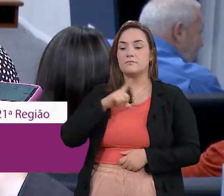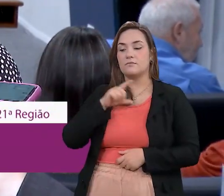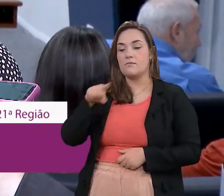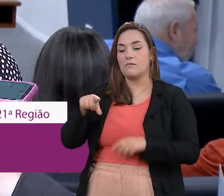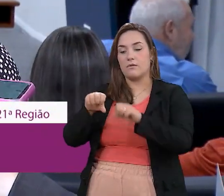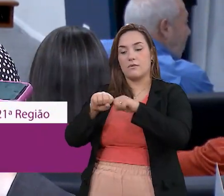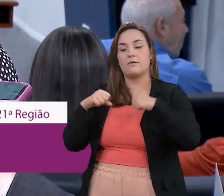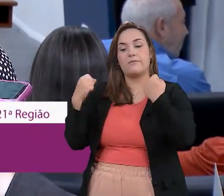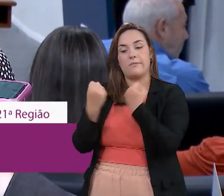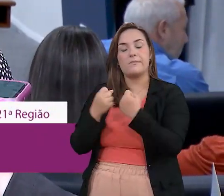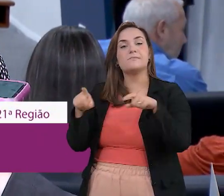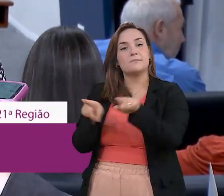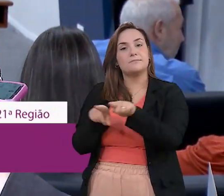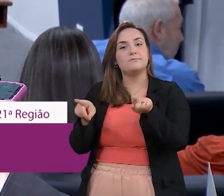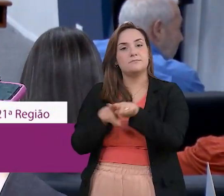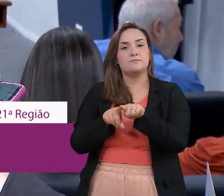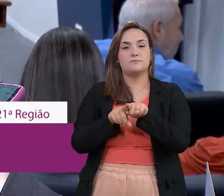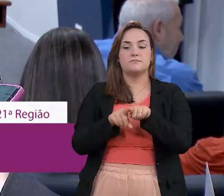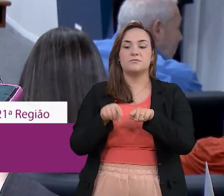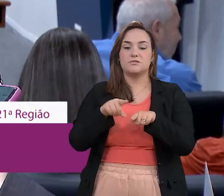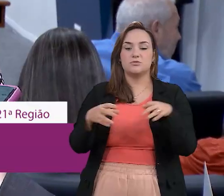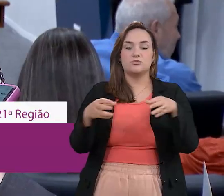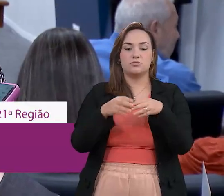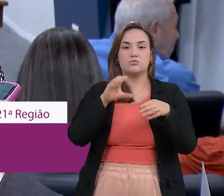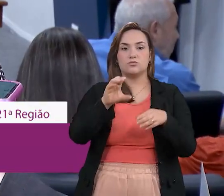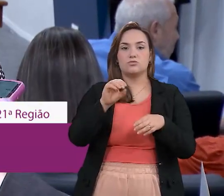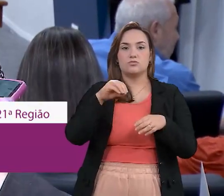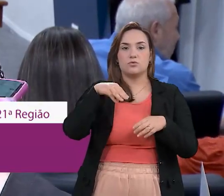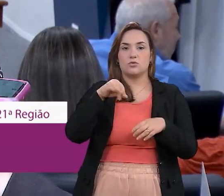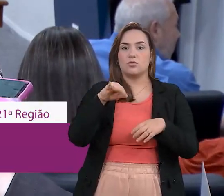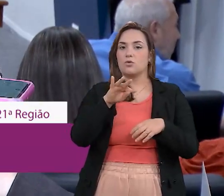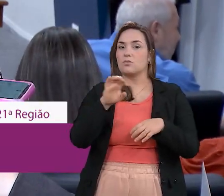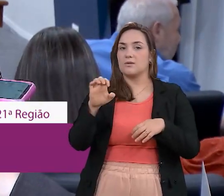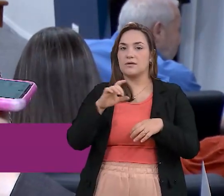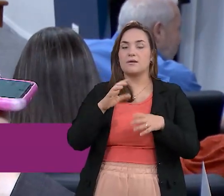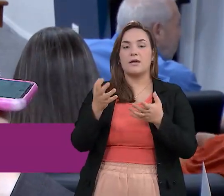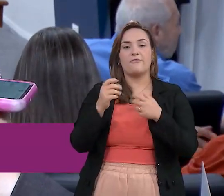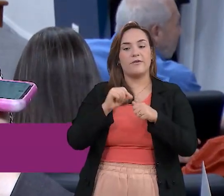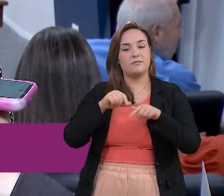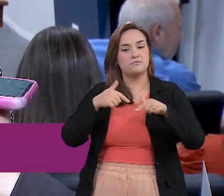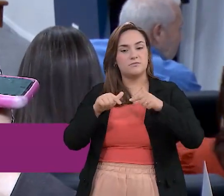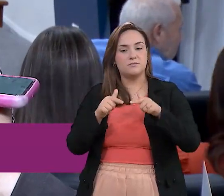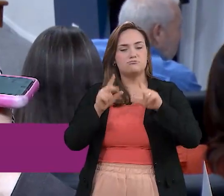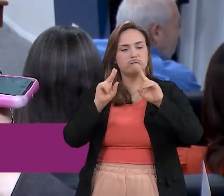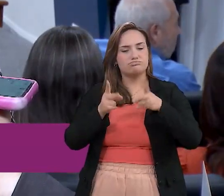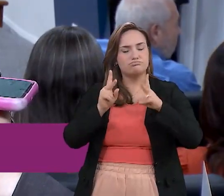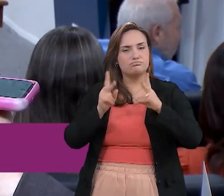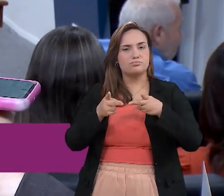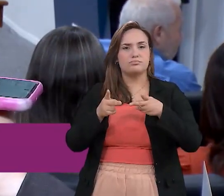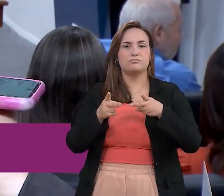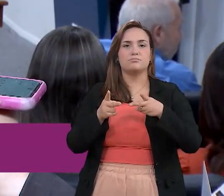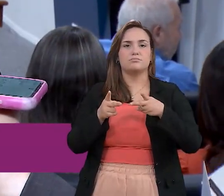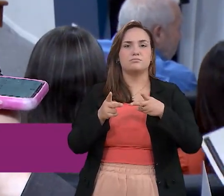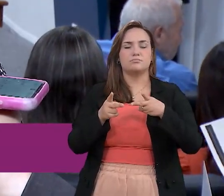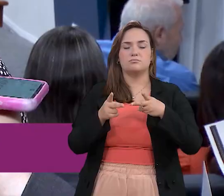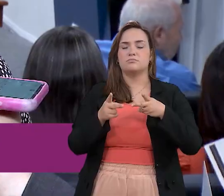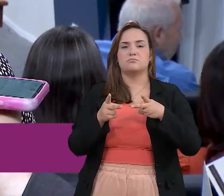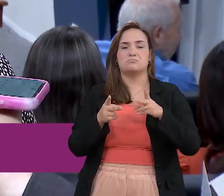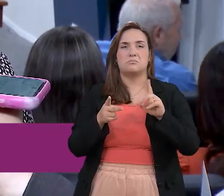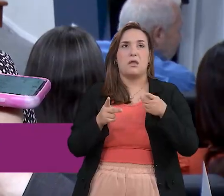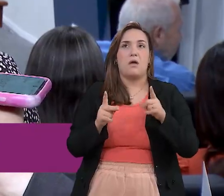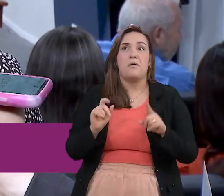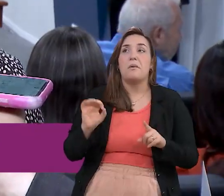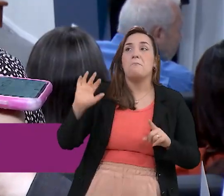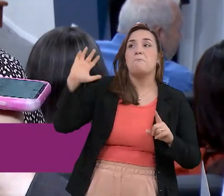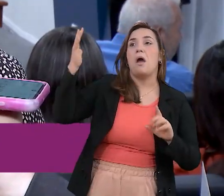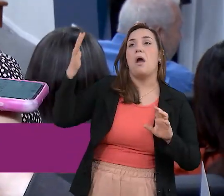desse comitê pretende-se eh num trabalho eh permanente não